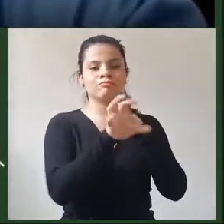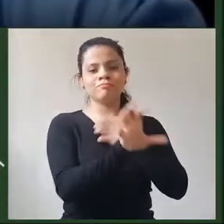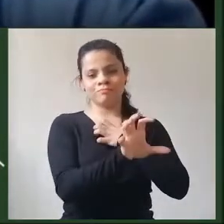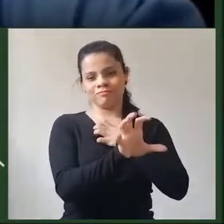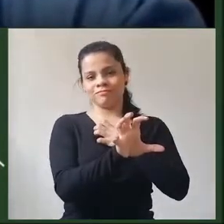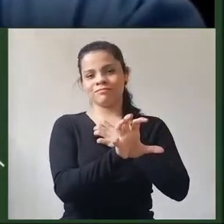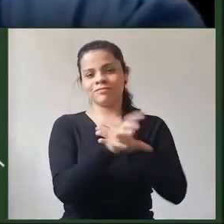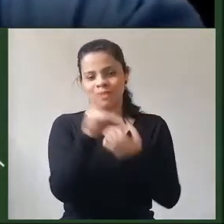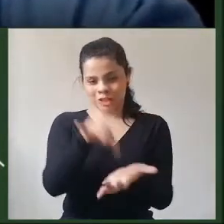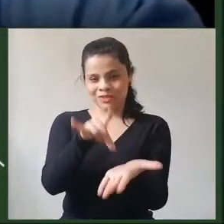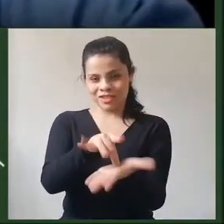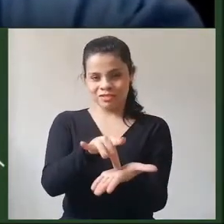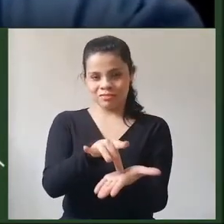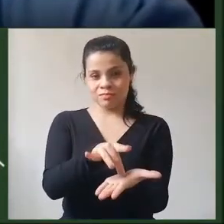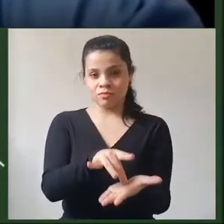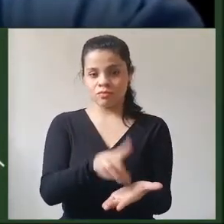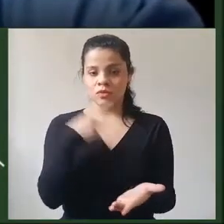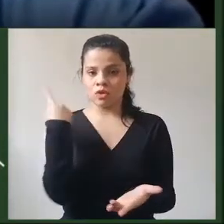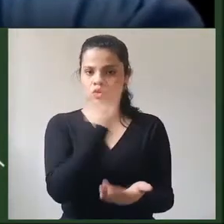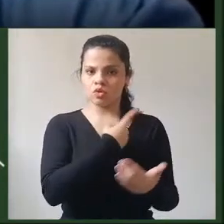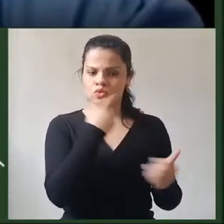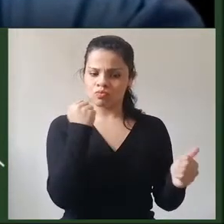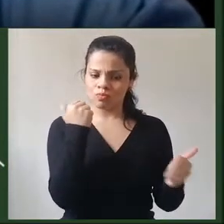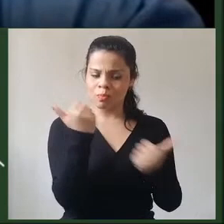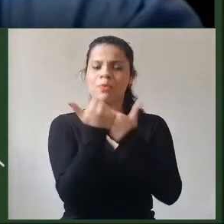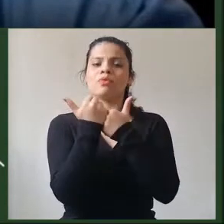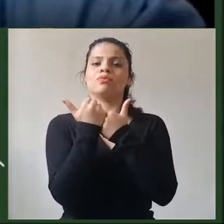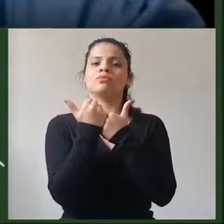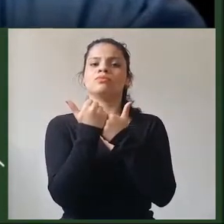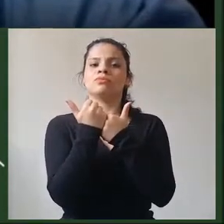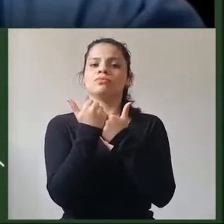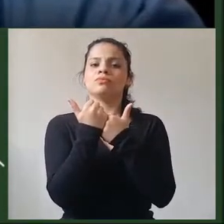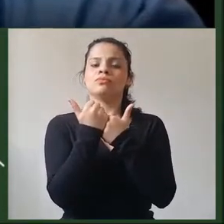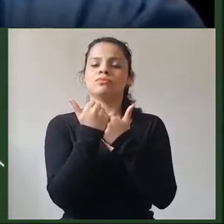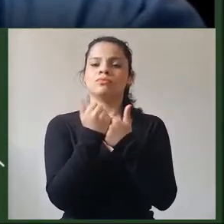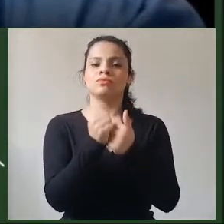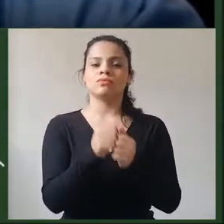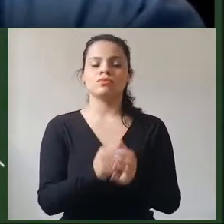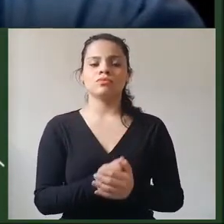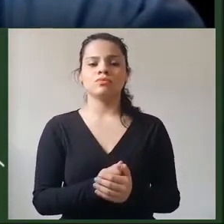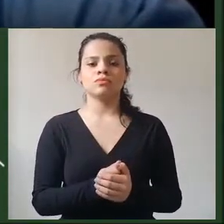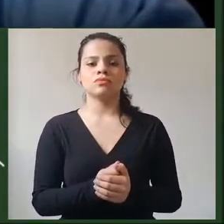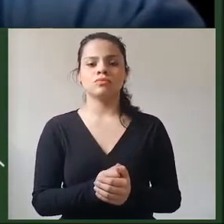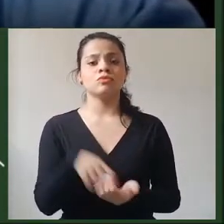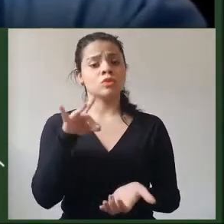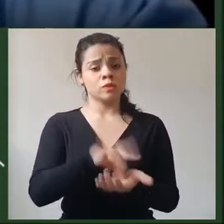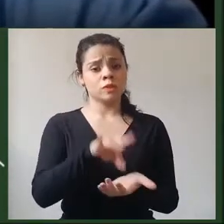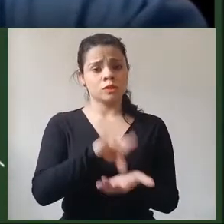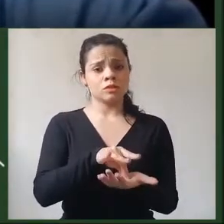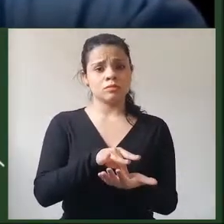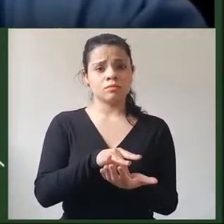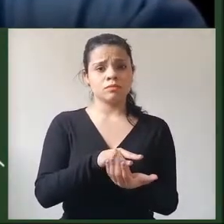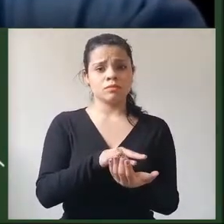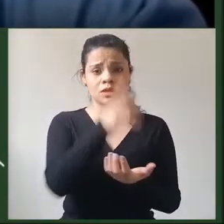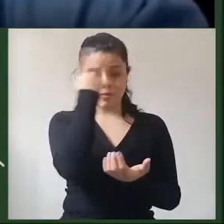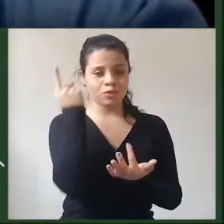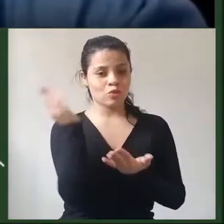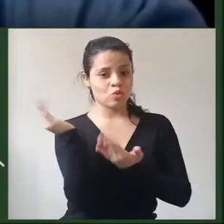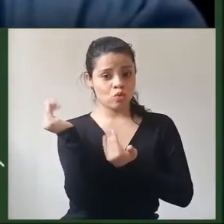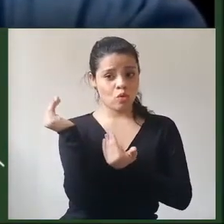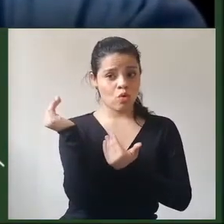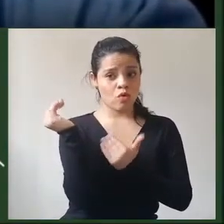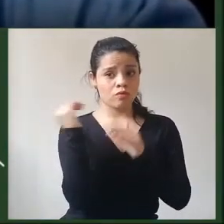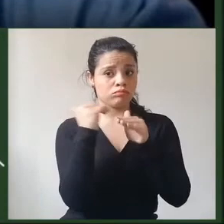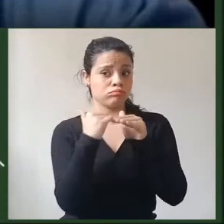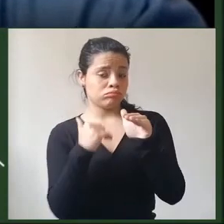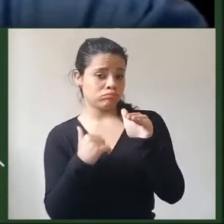Mas, ao mesmo tempo, isso pode aumentar a empatia, verdade? Que estamos juntos nessa situação. Sem dúvida